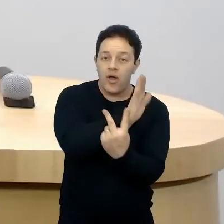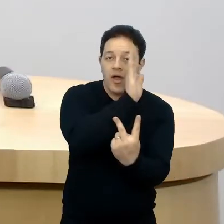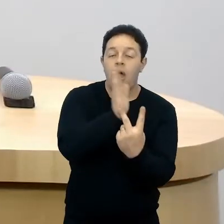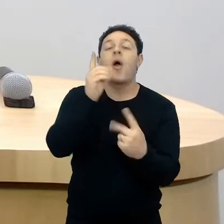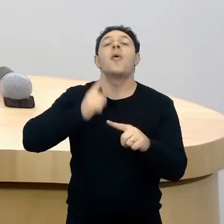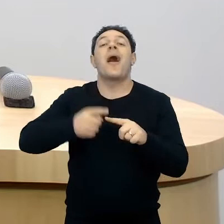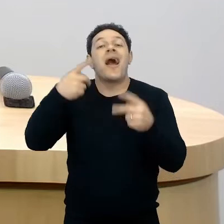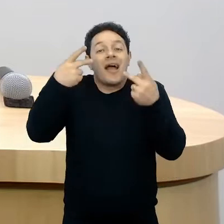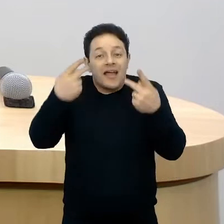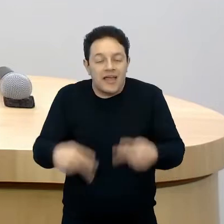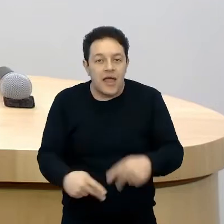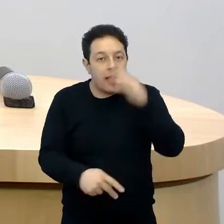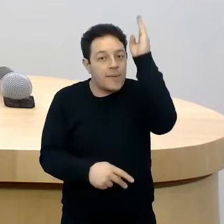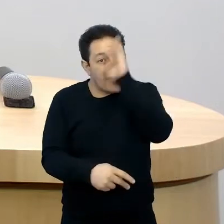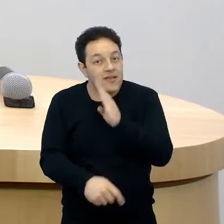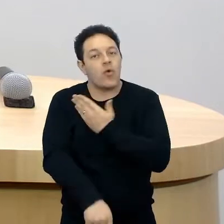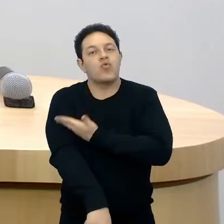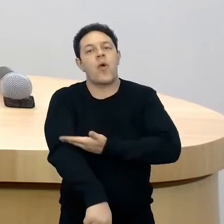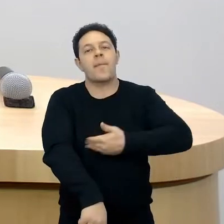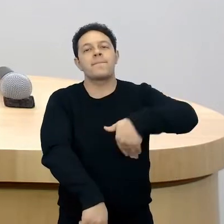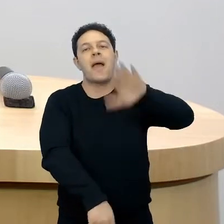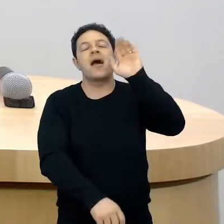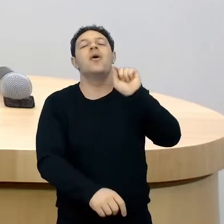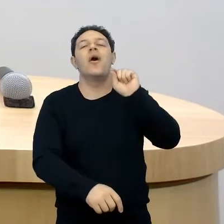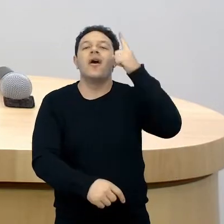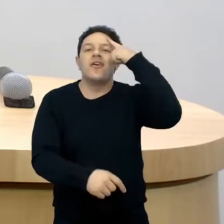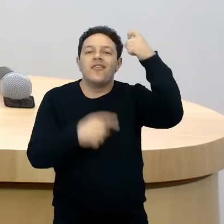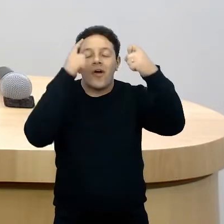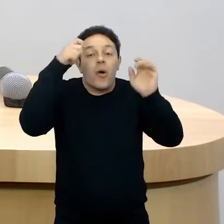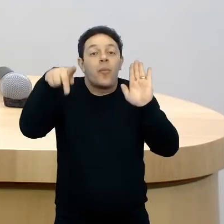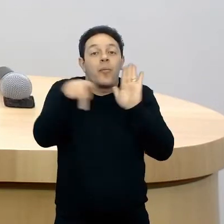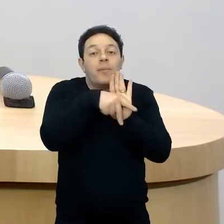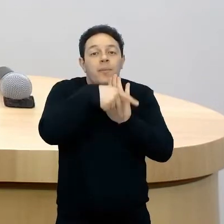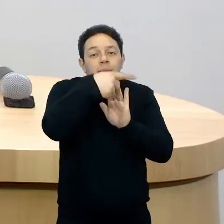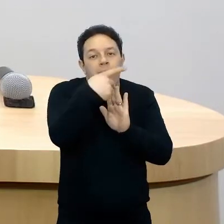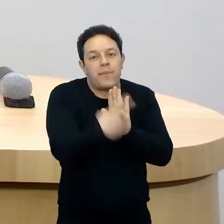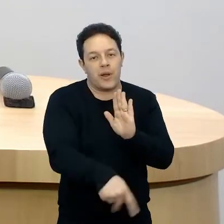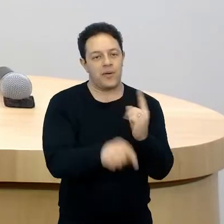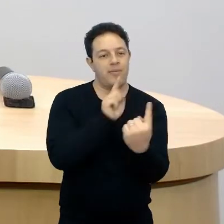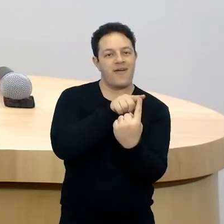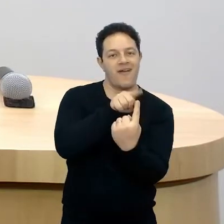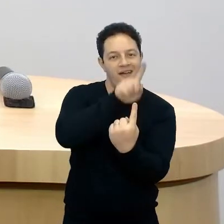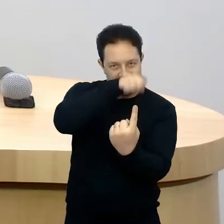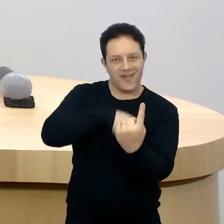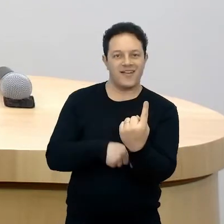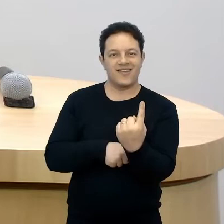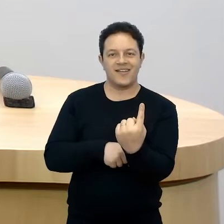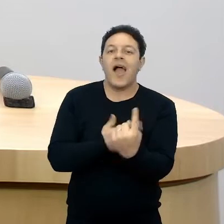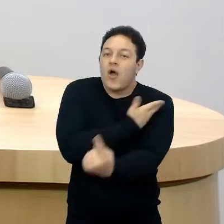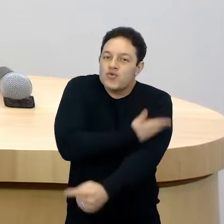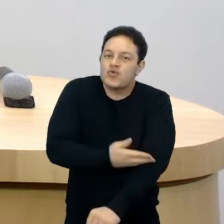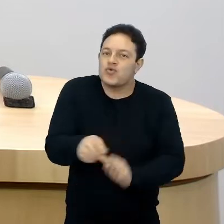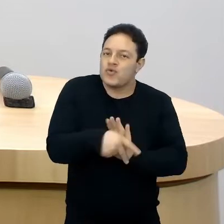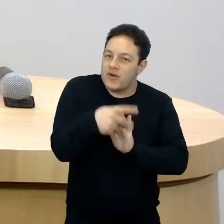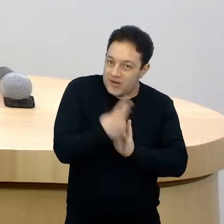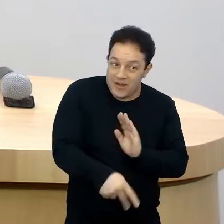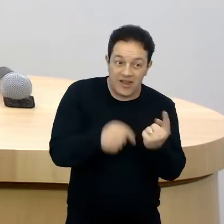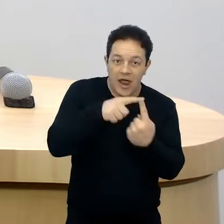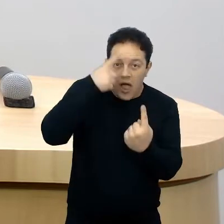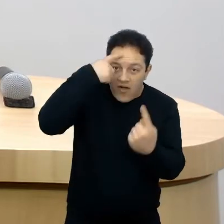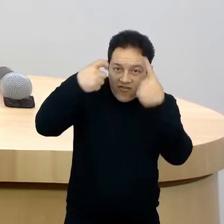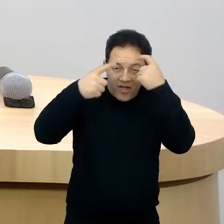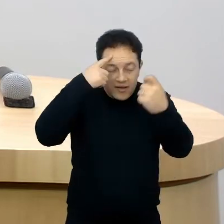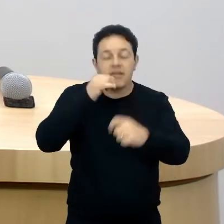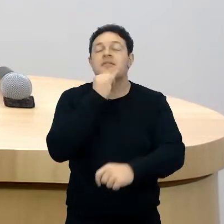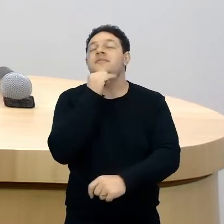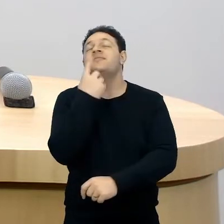pegada mais autoral. Vocês entenderam? Então, se ele tem uma pegada mais autoral, ele